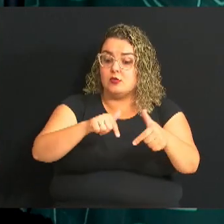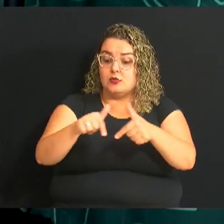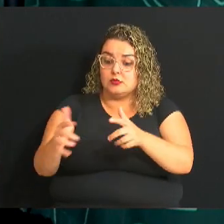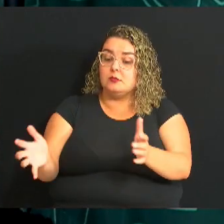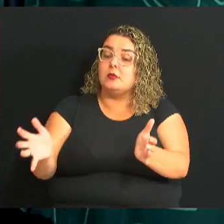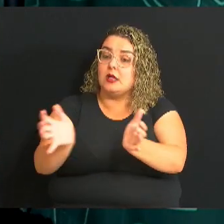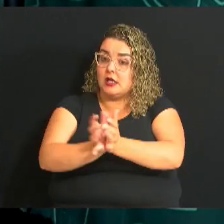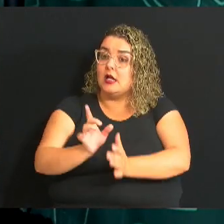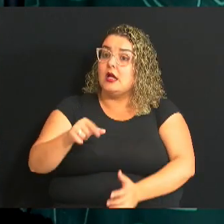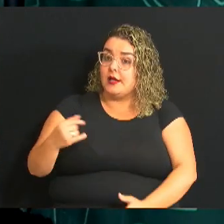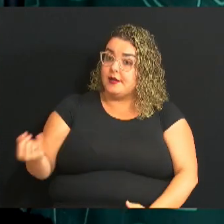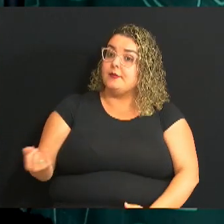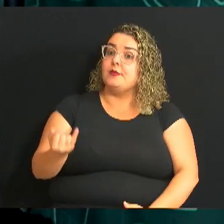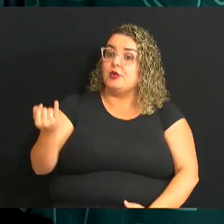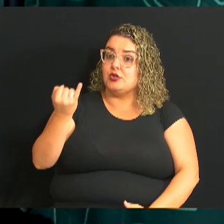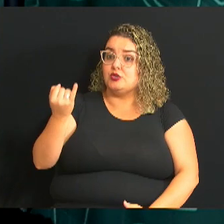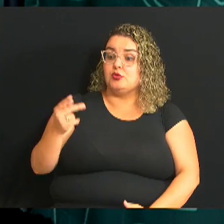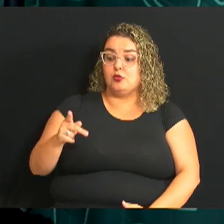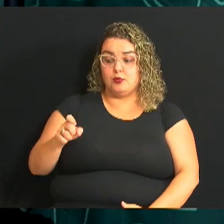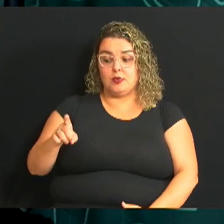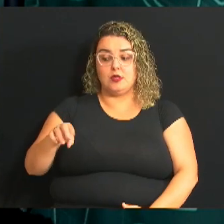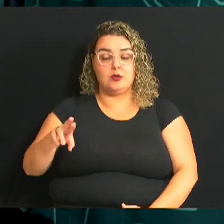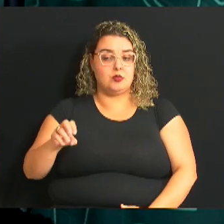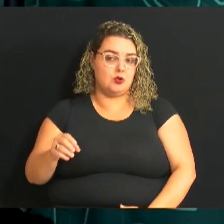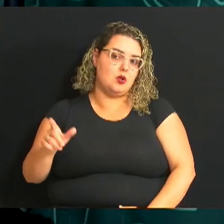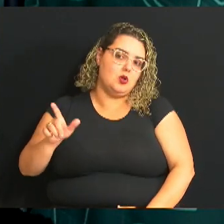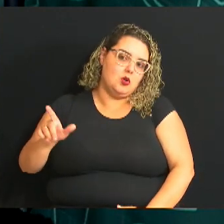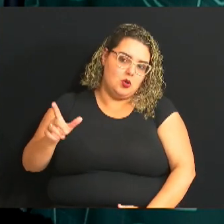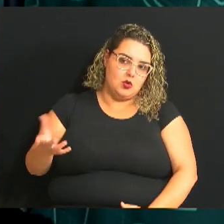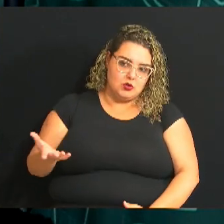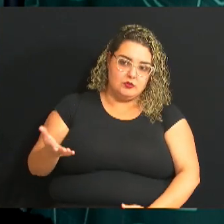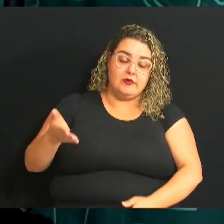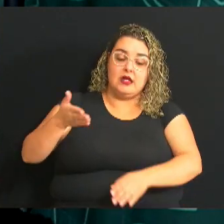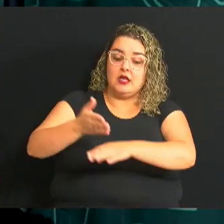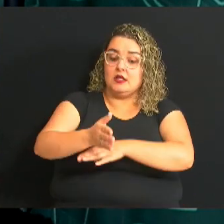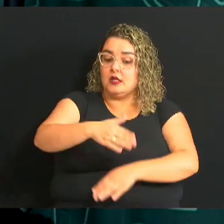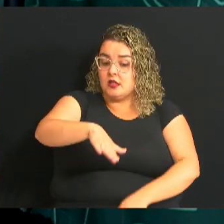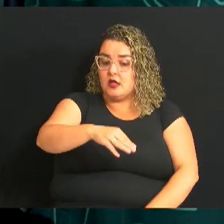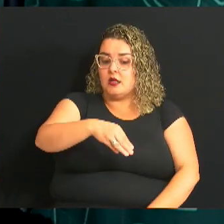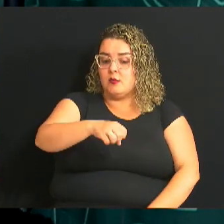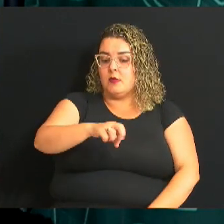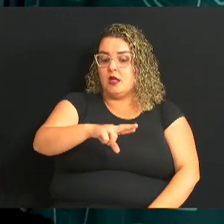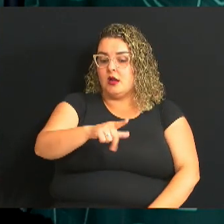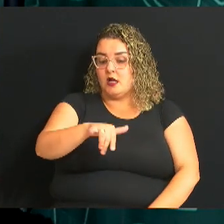é fundamental, né? O Pedro, evidentemente, que ainda vai entrar no mercado de trabalho, né?